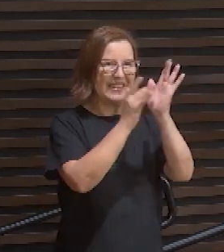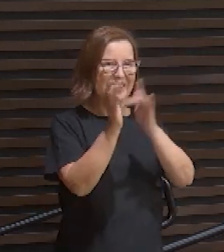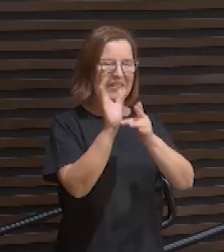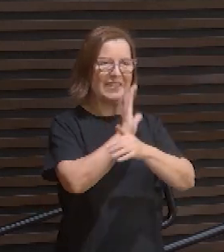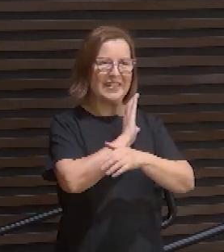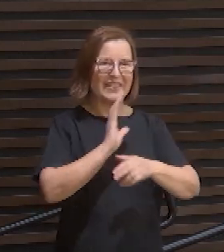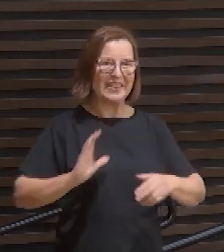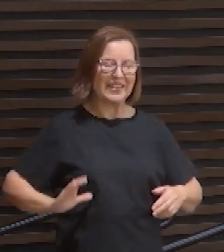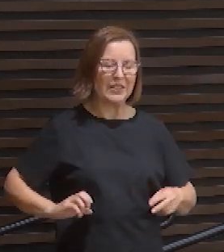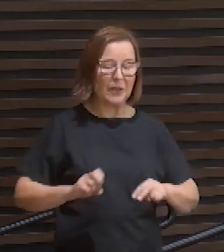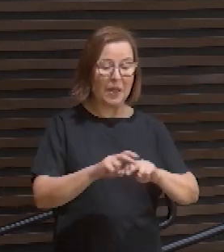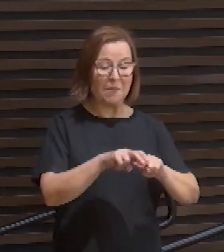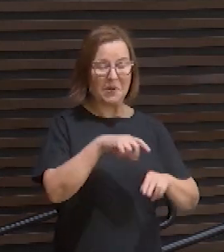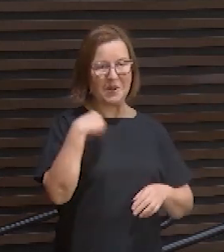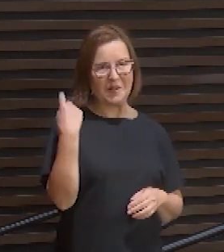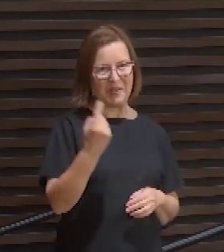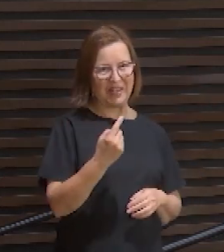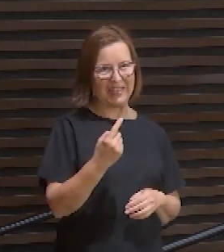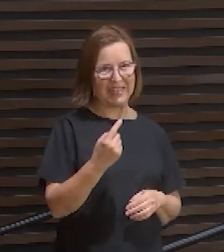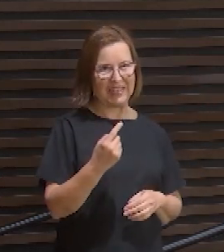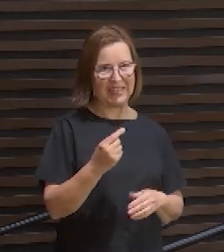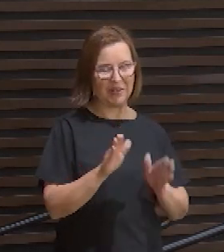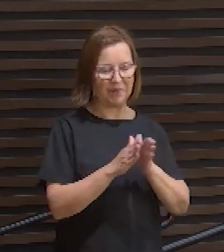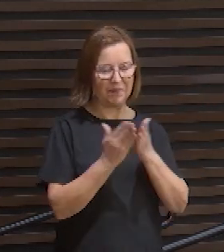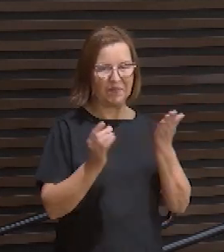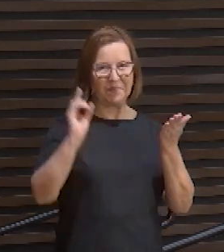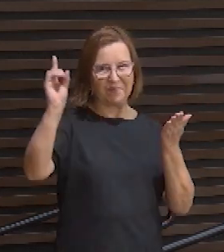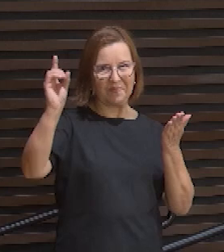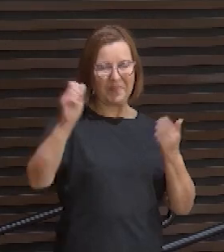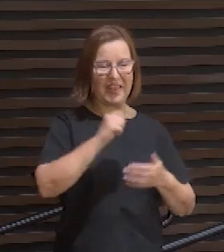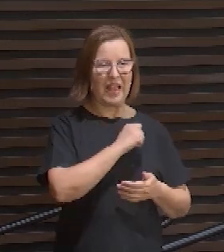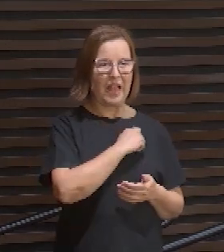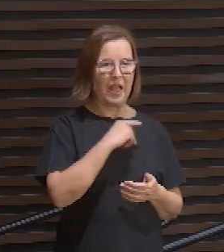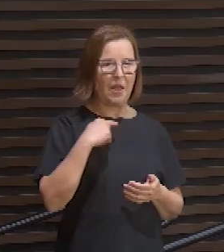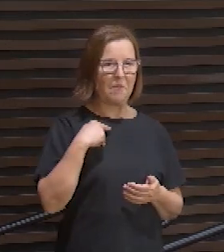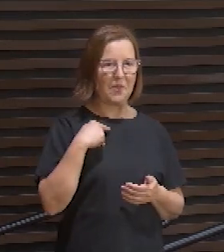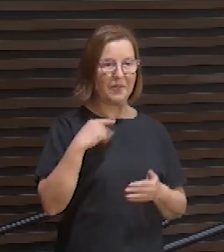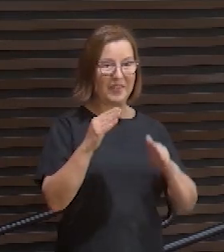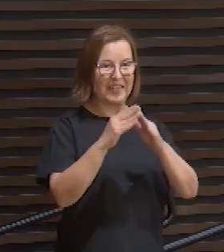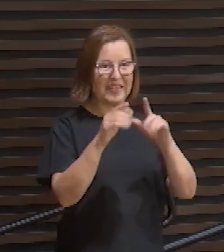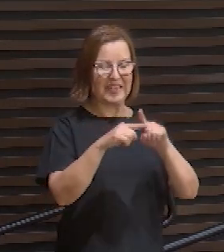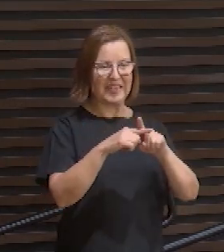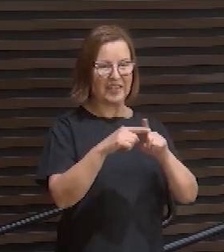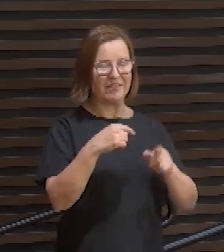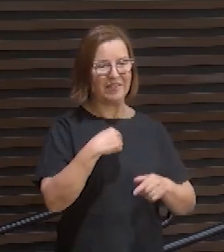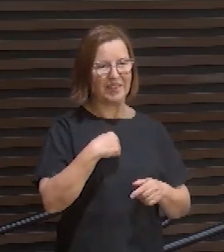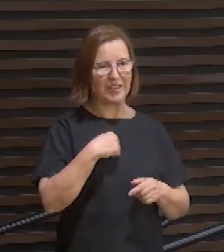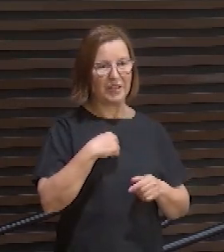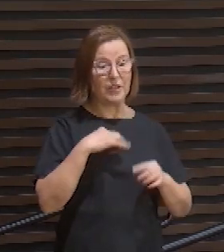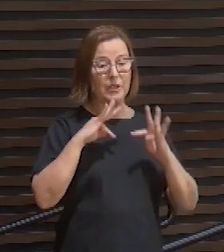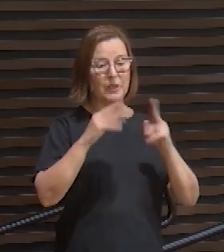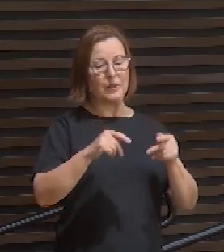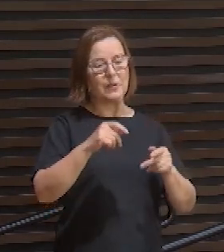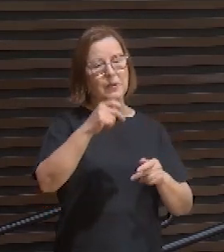favor. As Escrituras, os apóstolos e a igreja, e eu, e todo o que